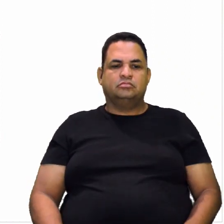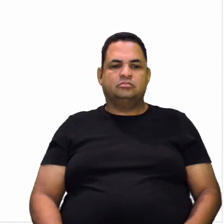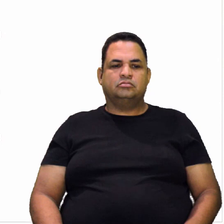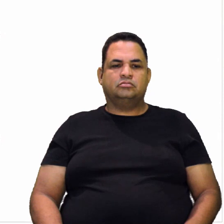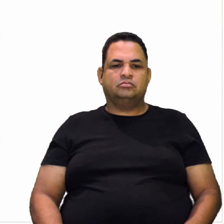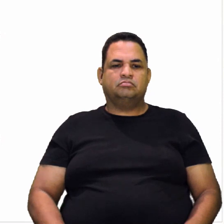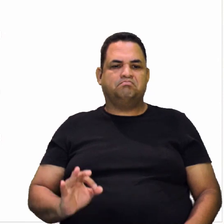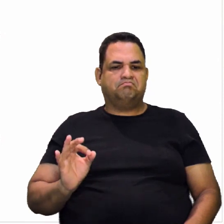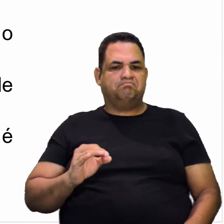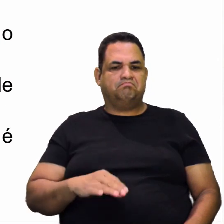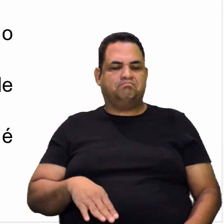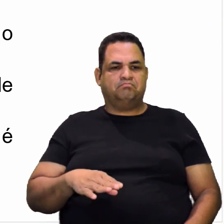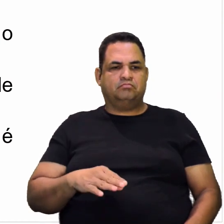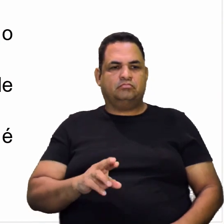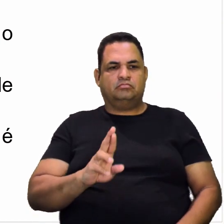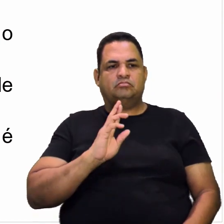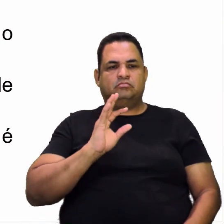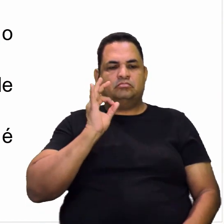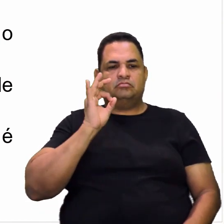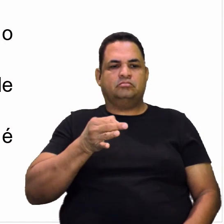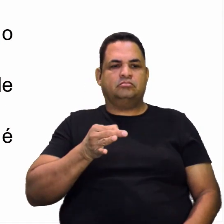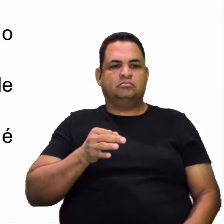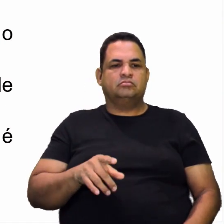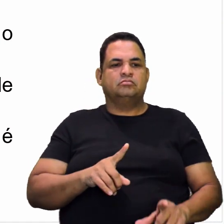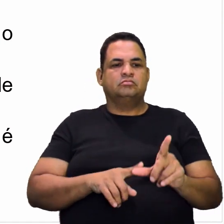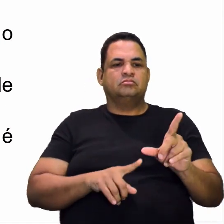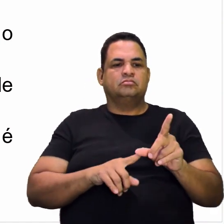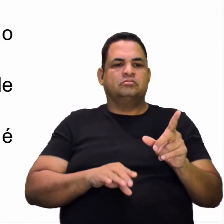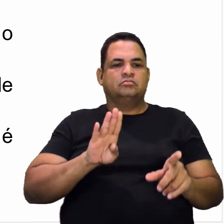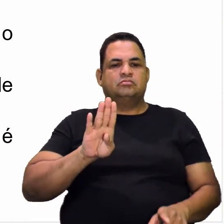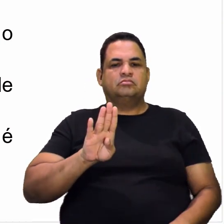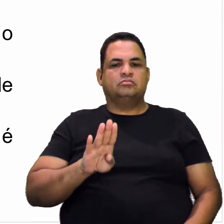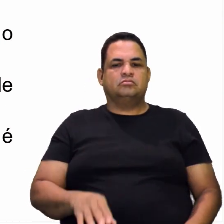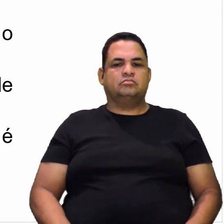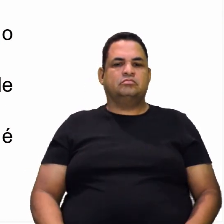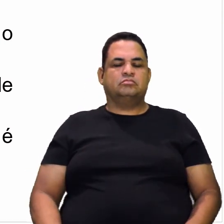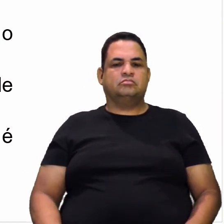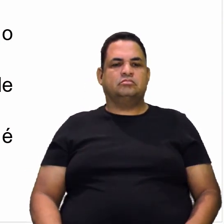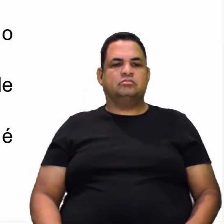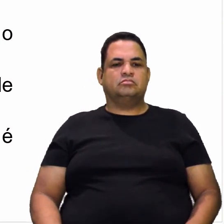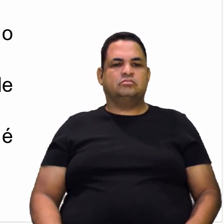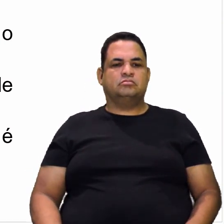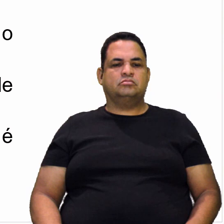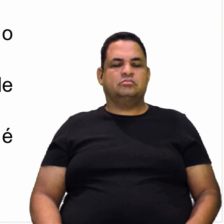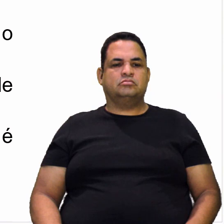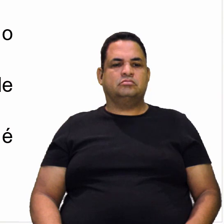top. Resposta correta vai ser a letra B.